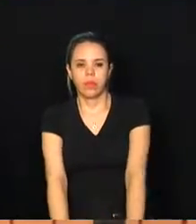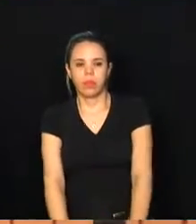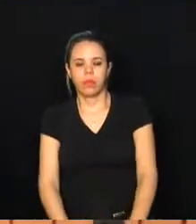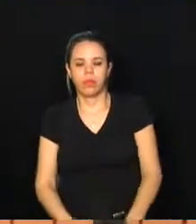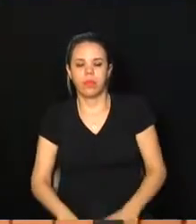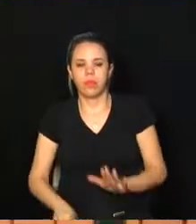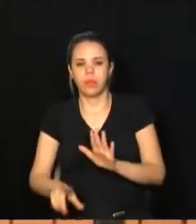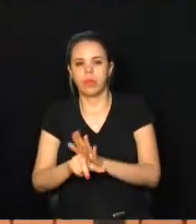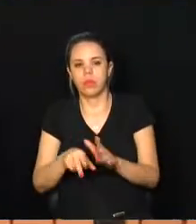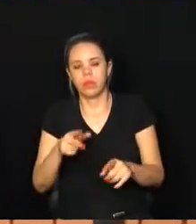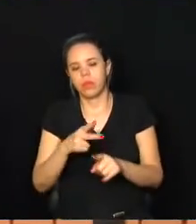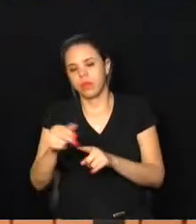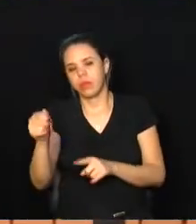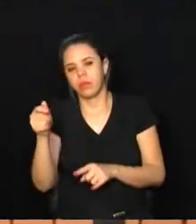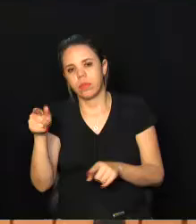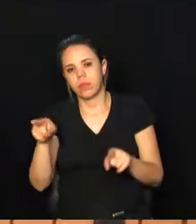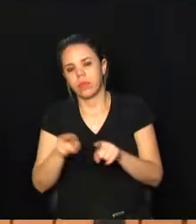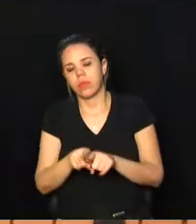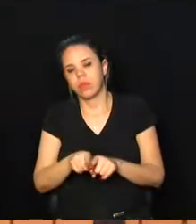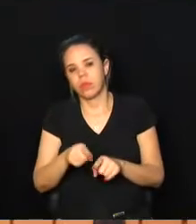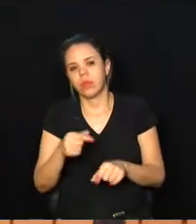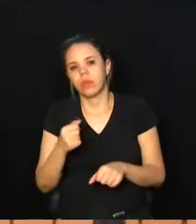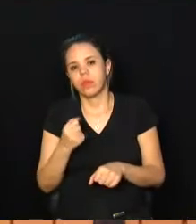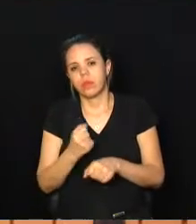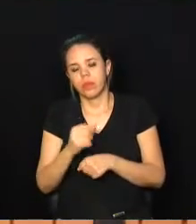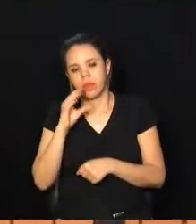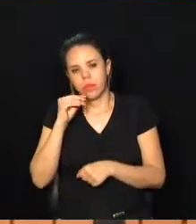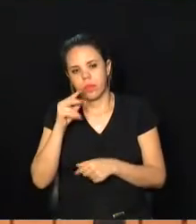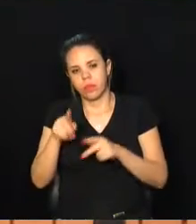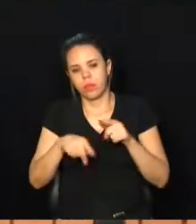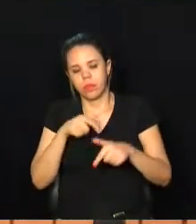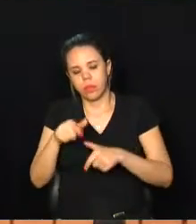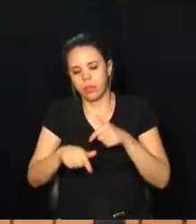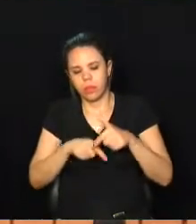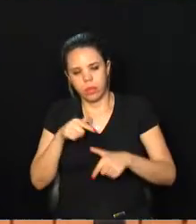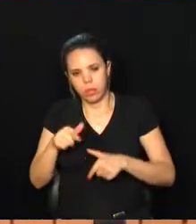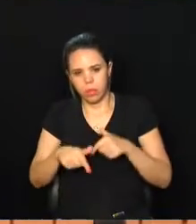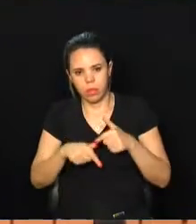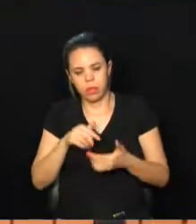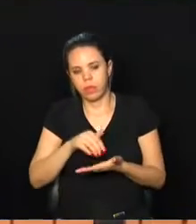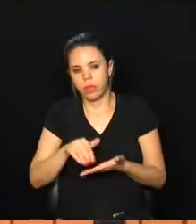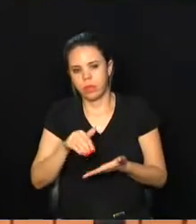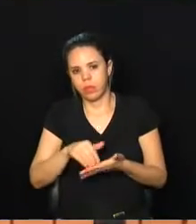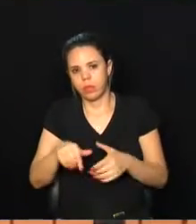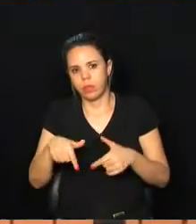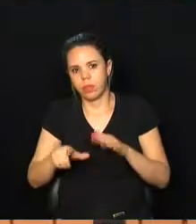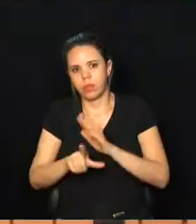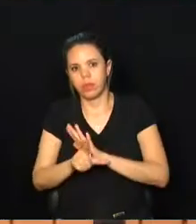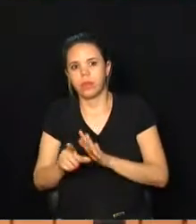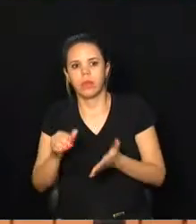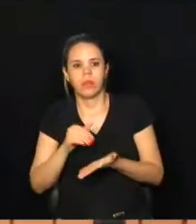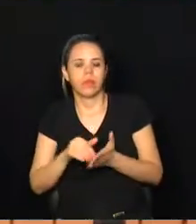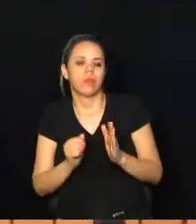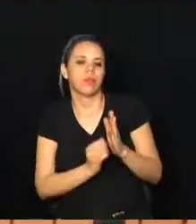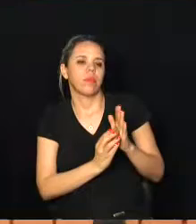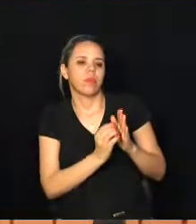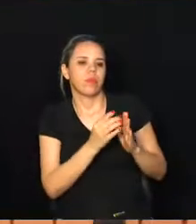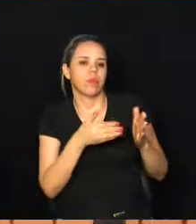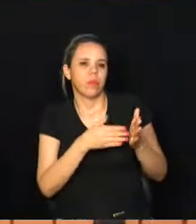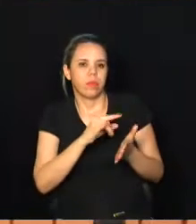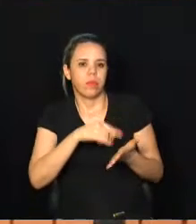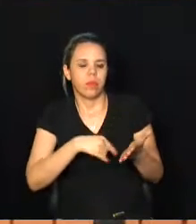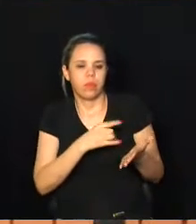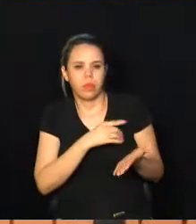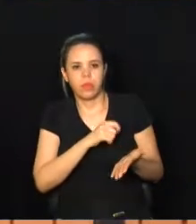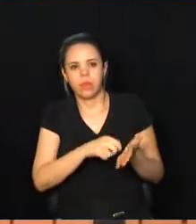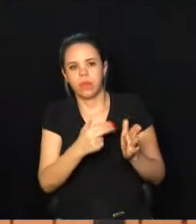leis, tem que ser vencida também pela mão de obra que trabalha com essas leis dentro de uma secretaria, dentro de uma burocracia, o medo de